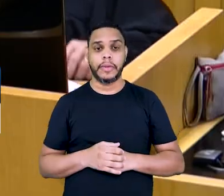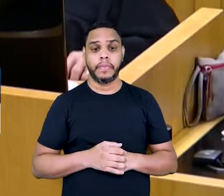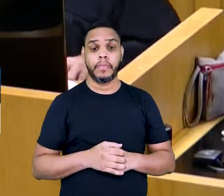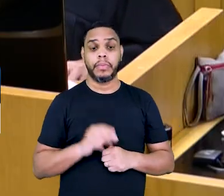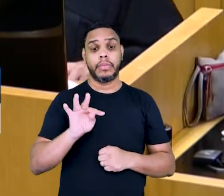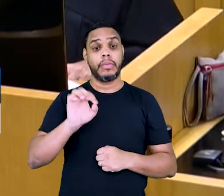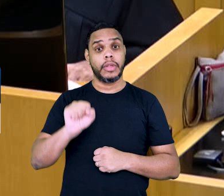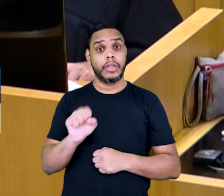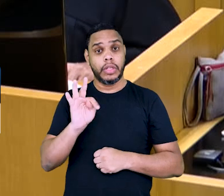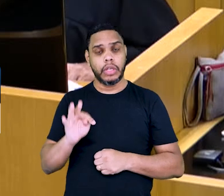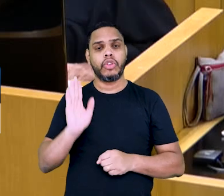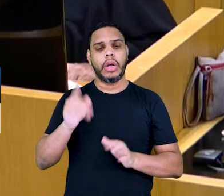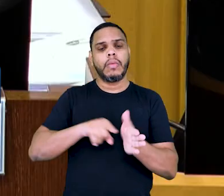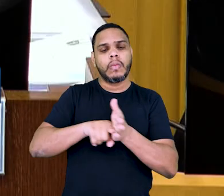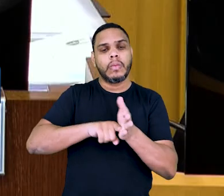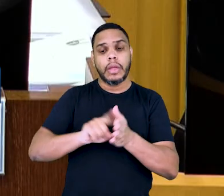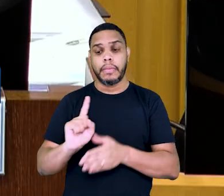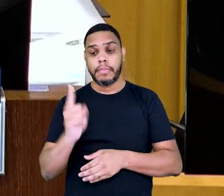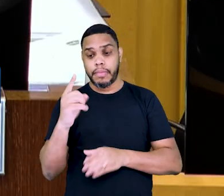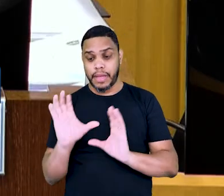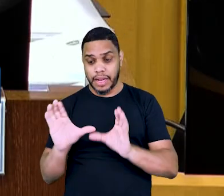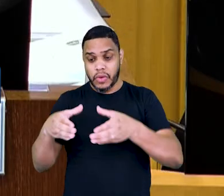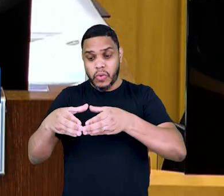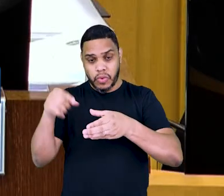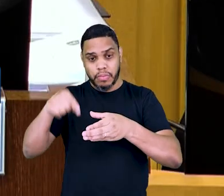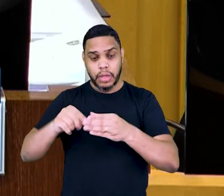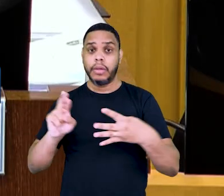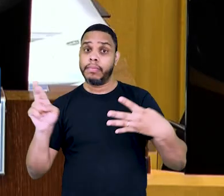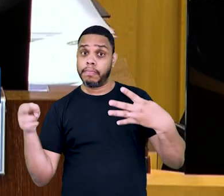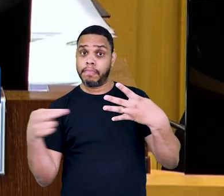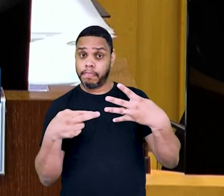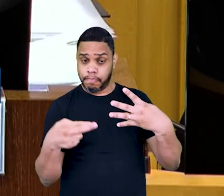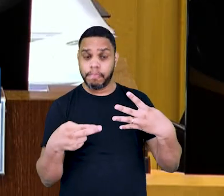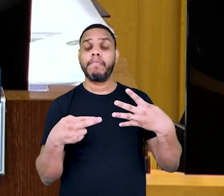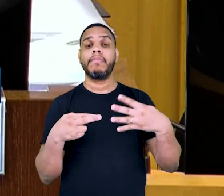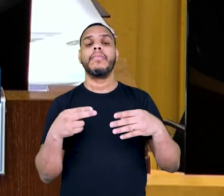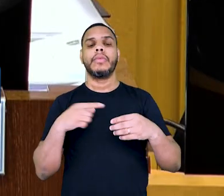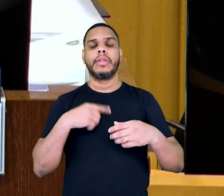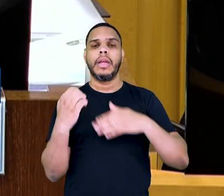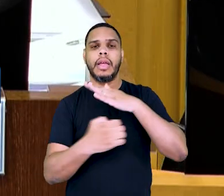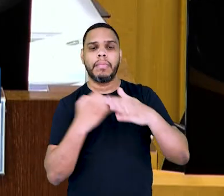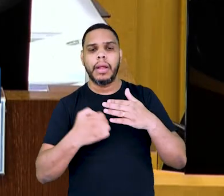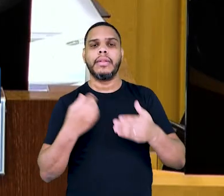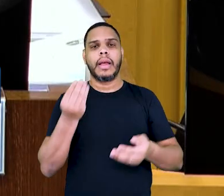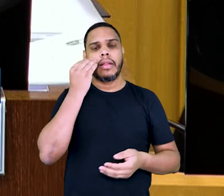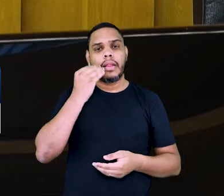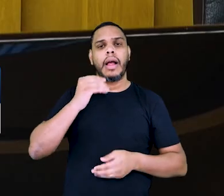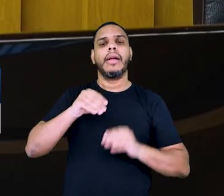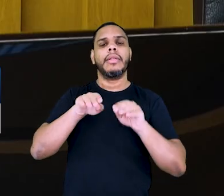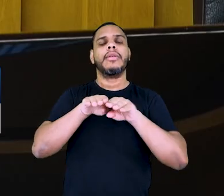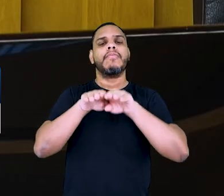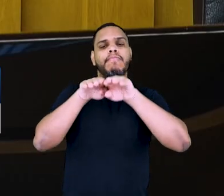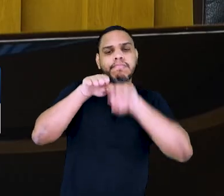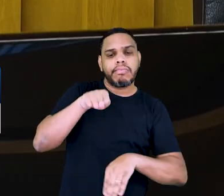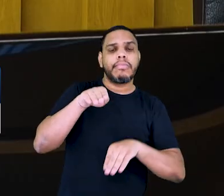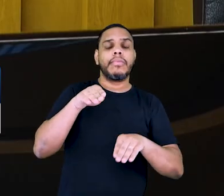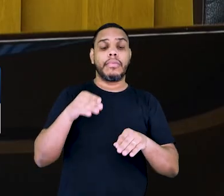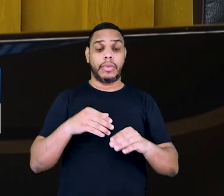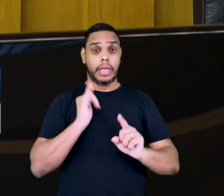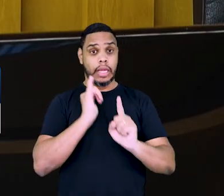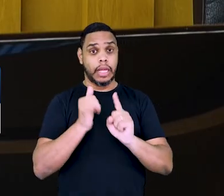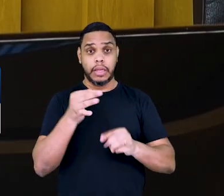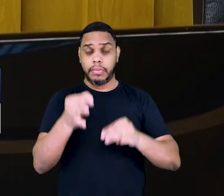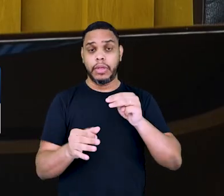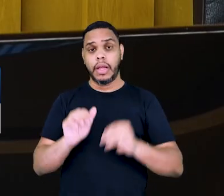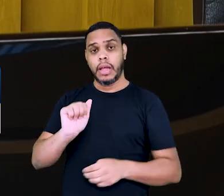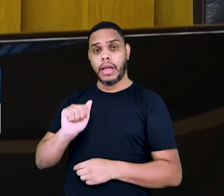foi analisado pela primeira turma. Em recurso, a aviação tentava diminuir ainda mais a reparação. O relator, ministro